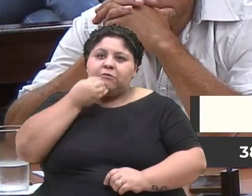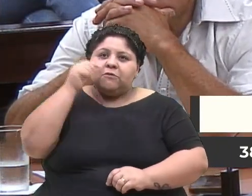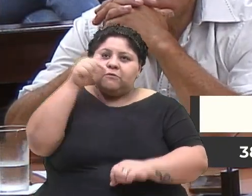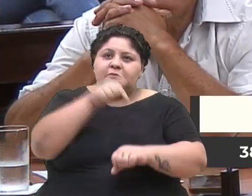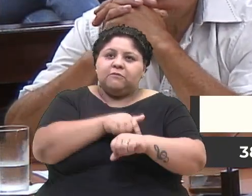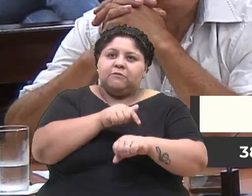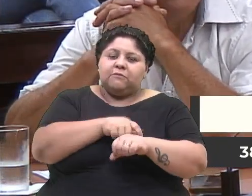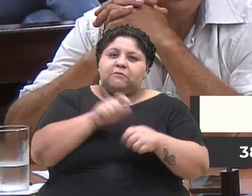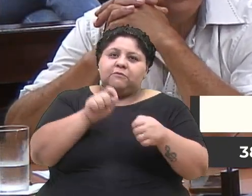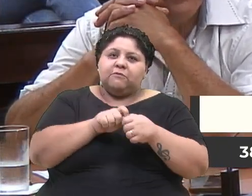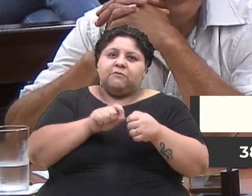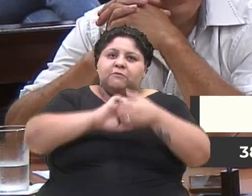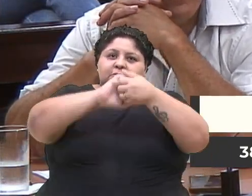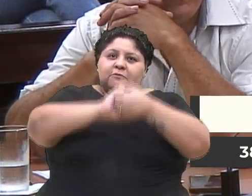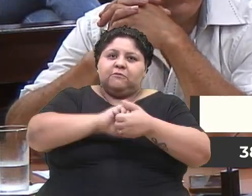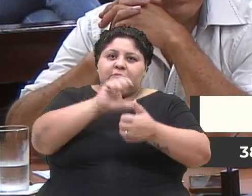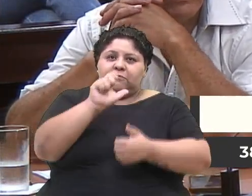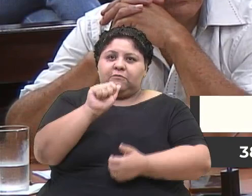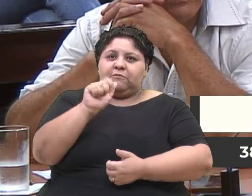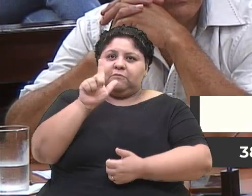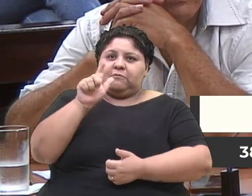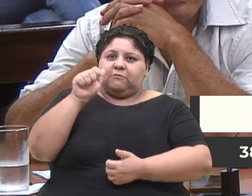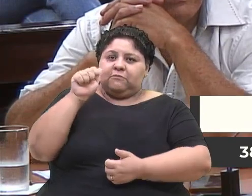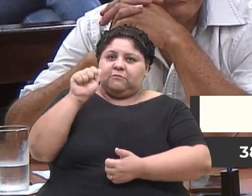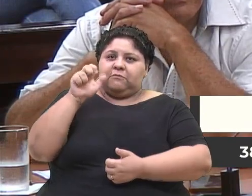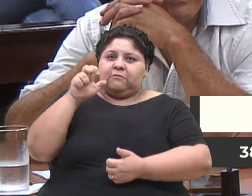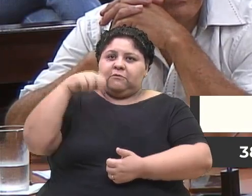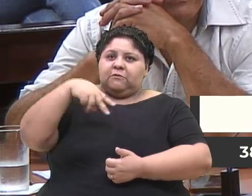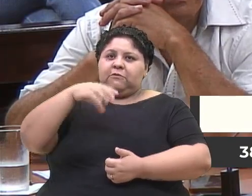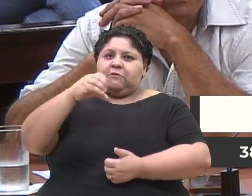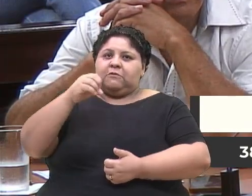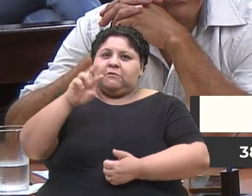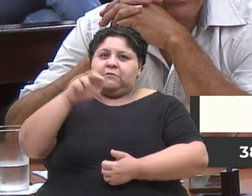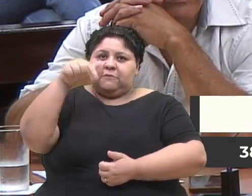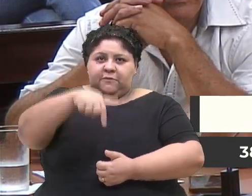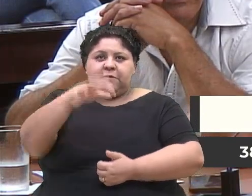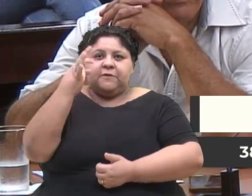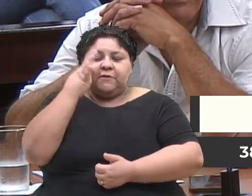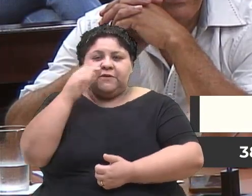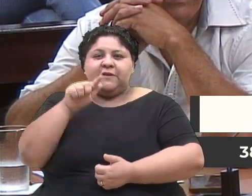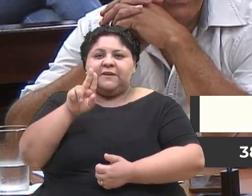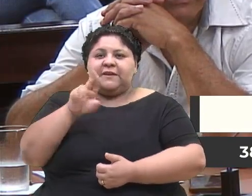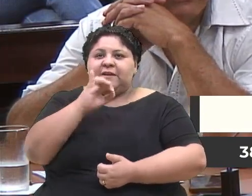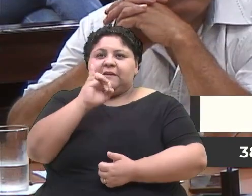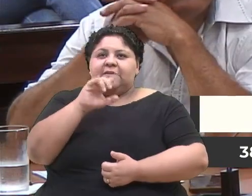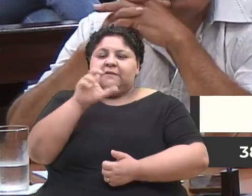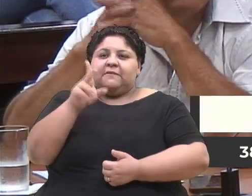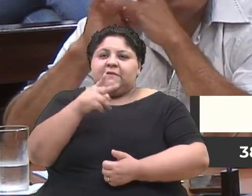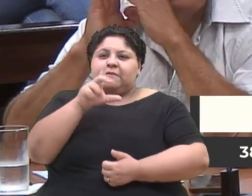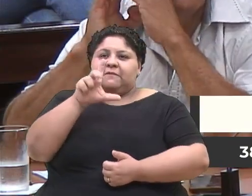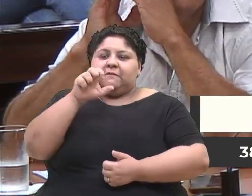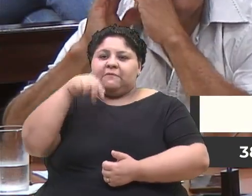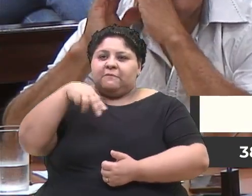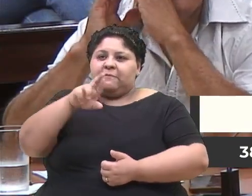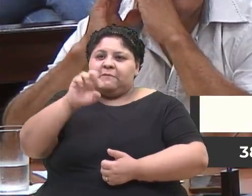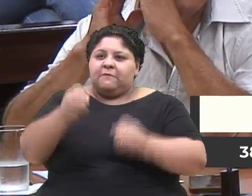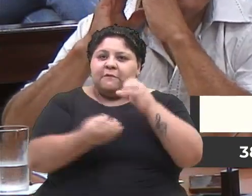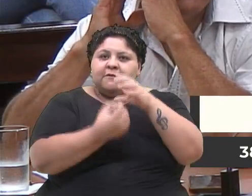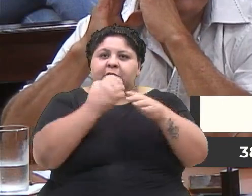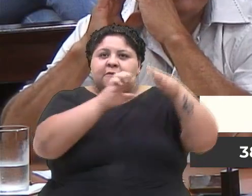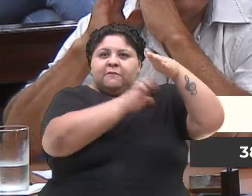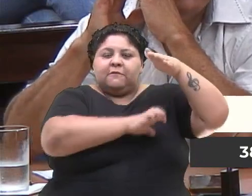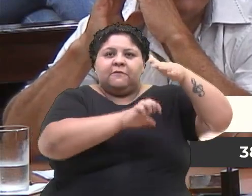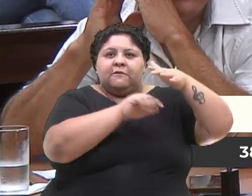fazer uma saudação ao Genor Piloneto e Guilherme Piloneto, que estão aqui presentes, os fundadores da empresa